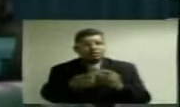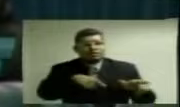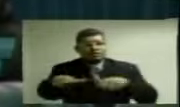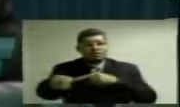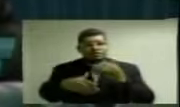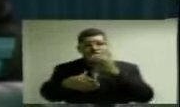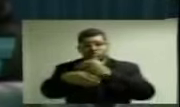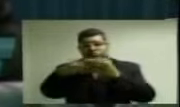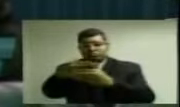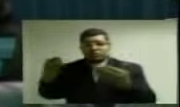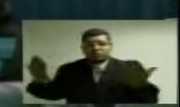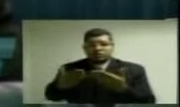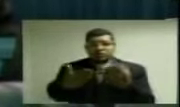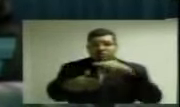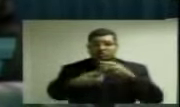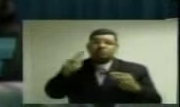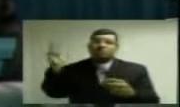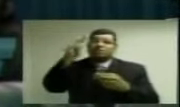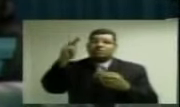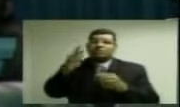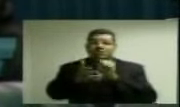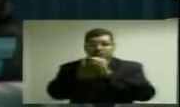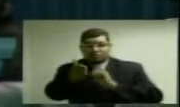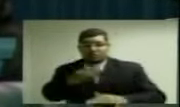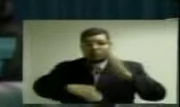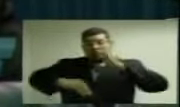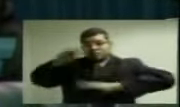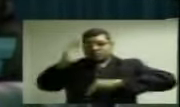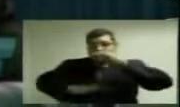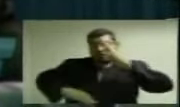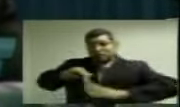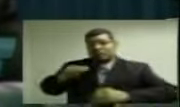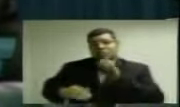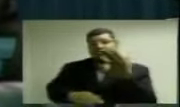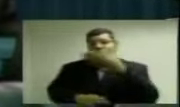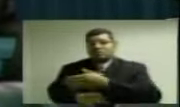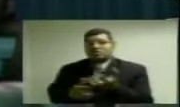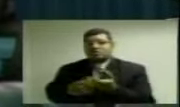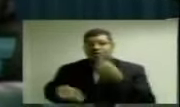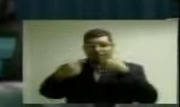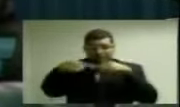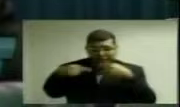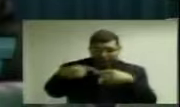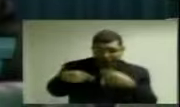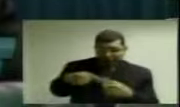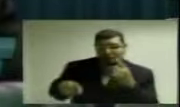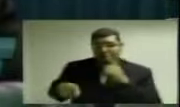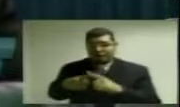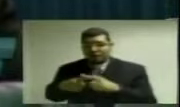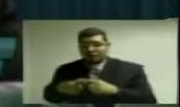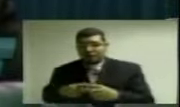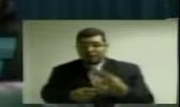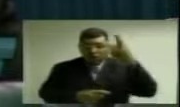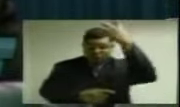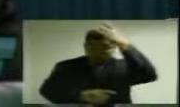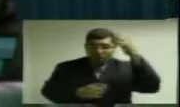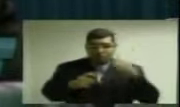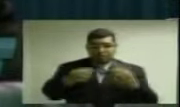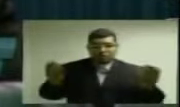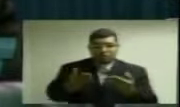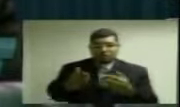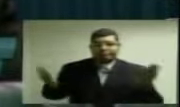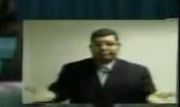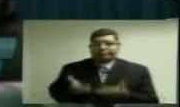carreiras estruturadas que valorizem a atividade profissional. É essa que é a discussão, porque culpar o médico